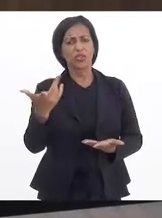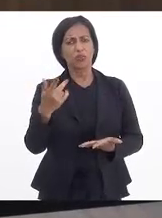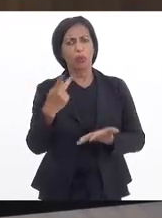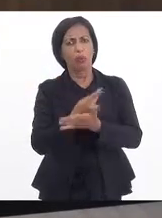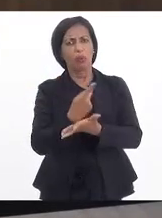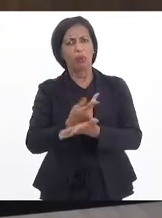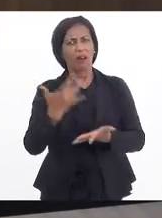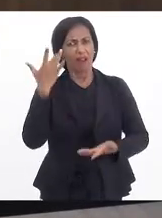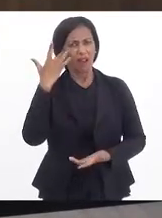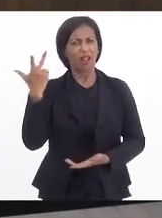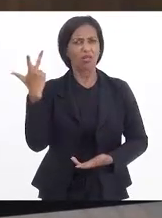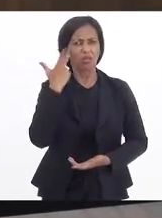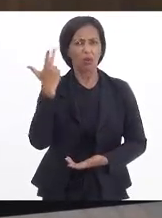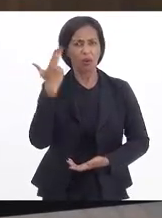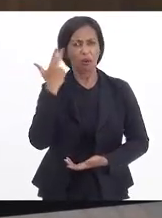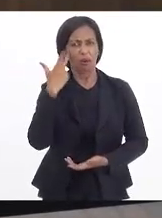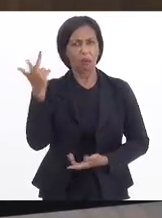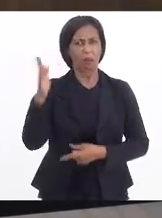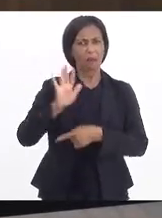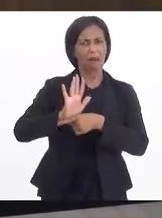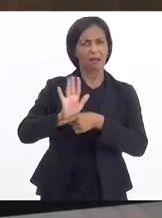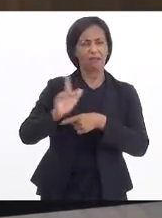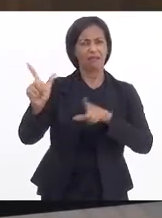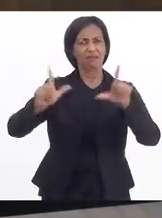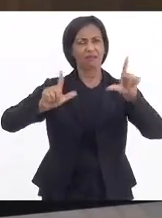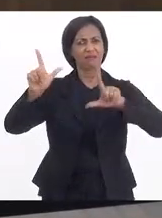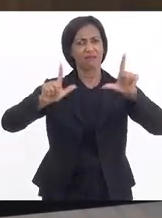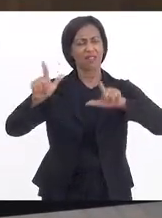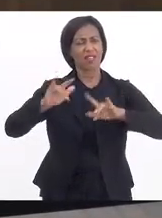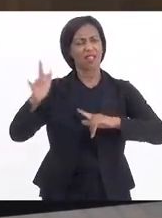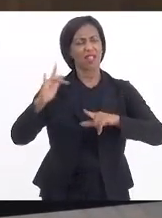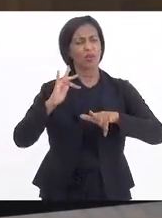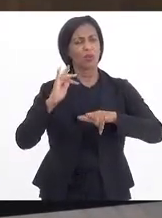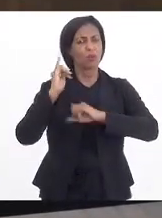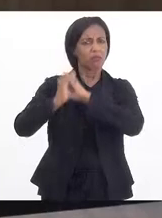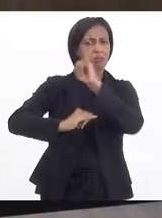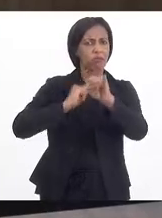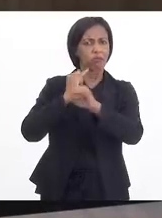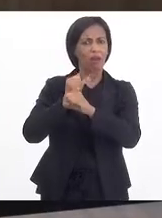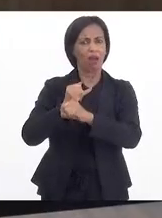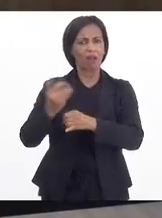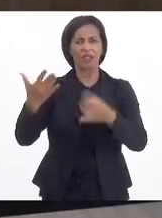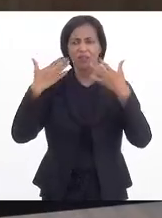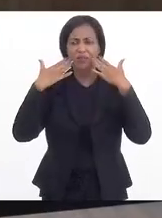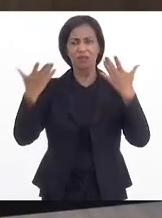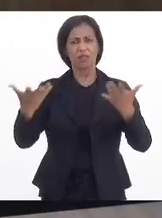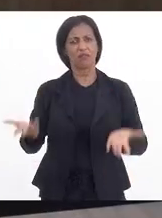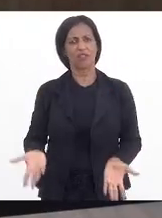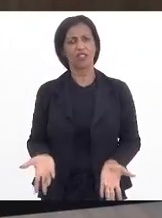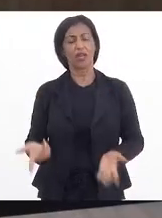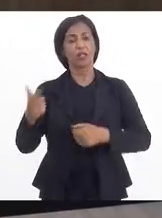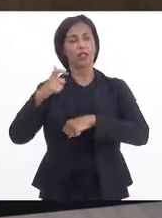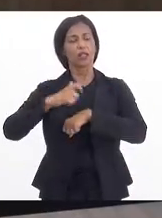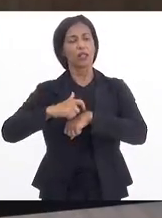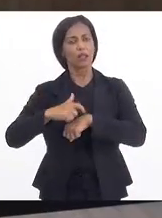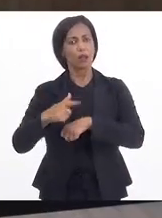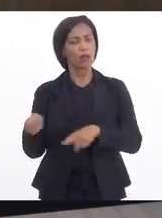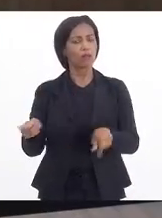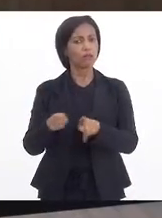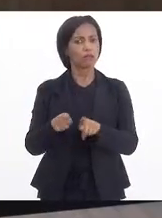essa é a gente continua acham normal essas coisas passam na TV essas coisas indo pela internet e a gente não se manifeste então tá na hora